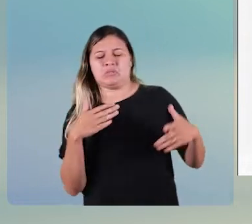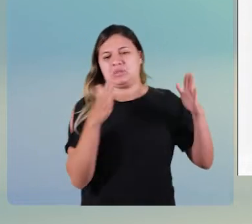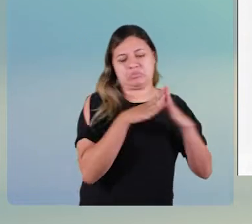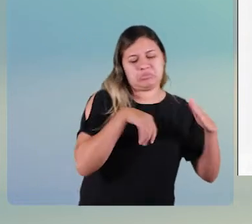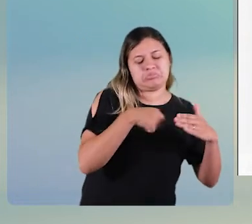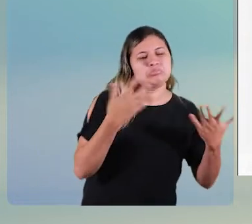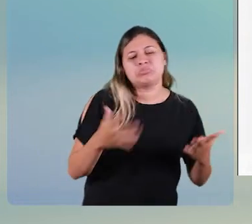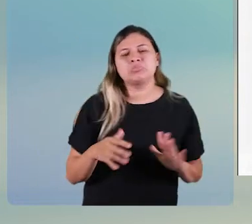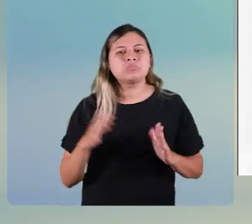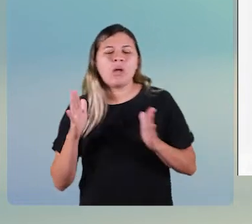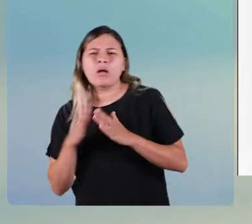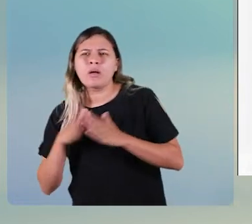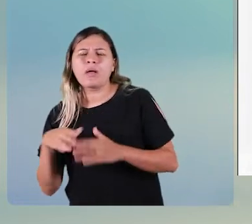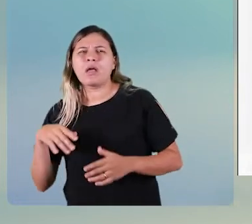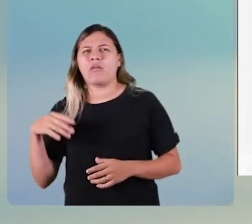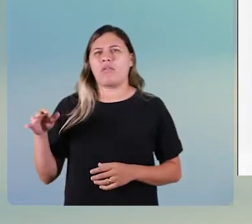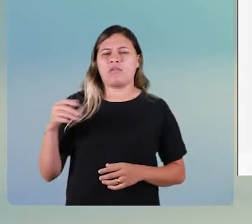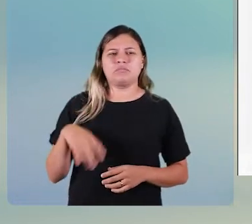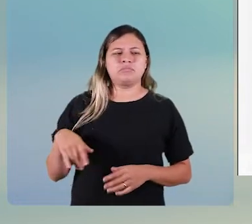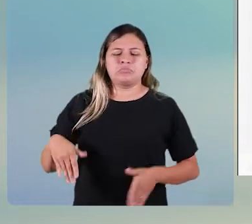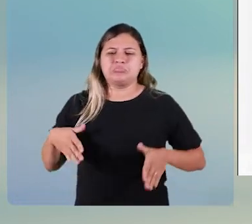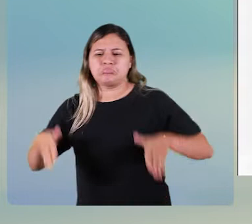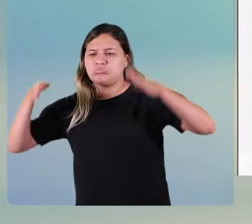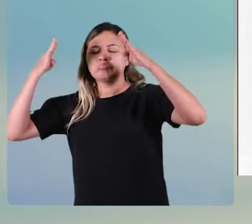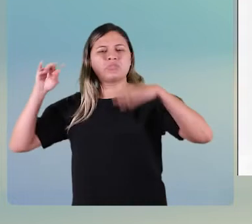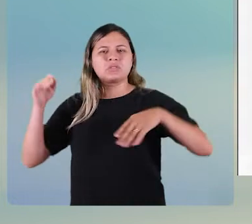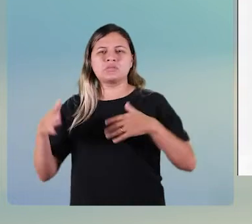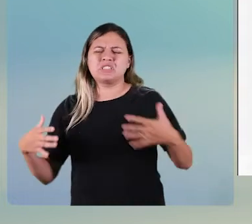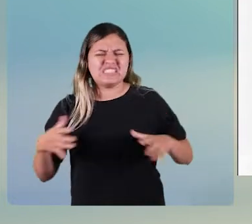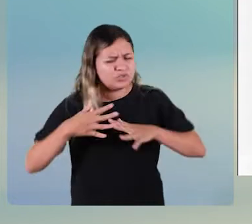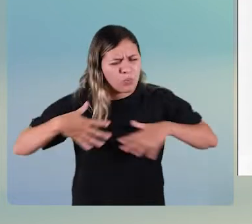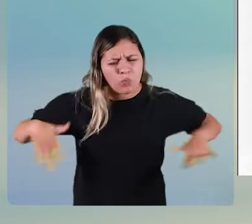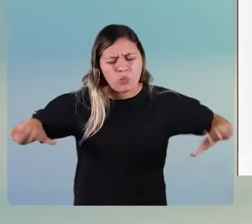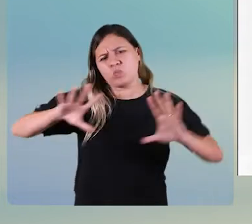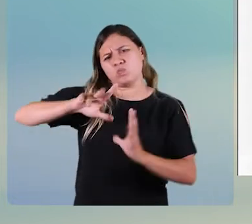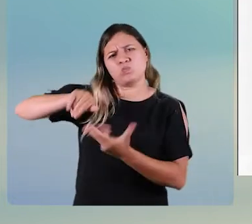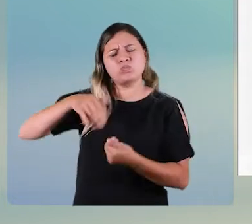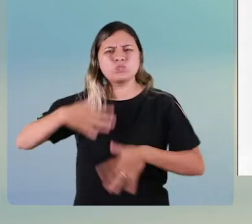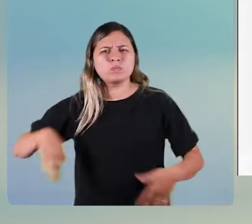né? Resíduos urbanos, resíduos industriais. Então, assim, engloba uma grande